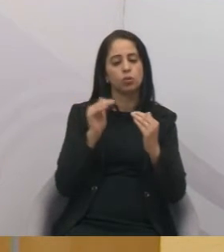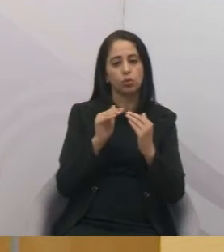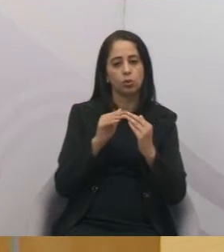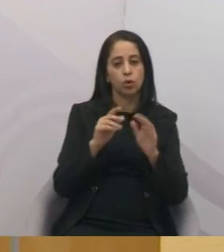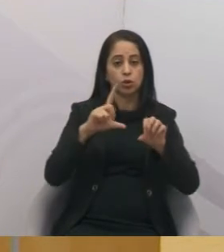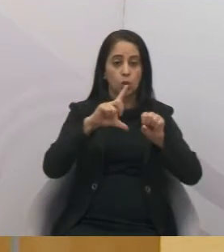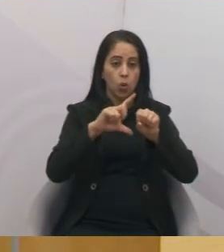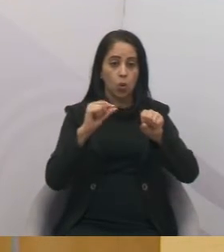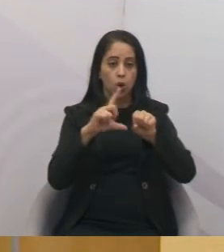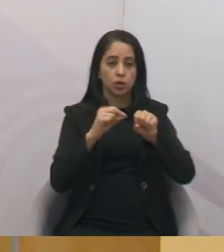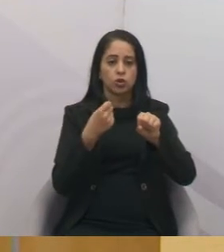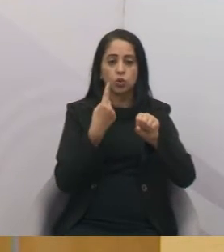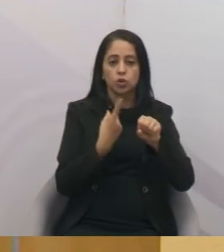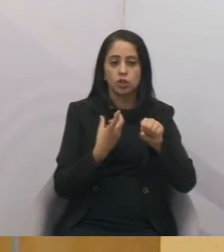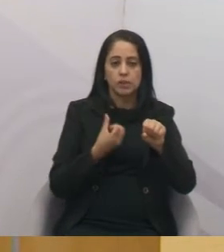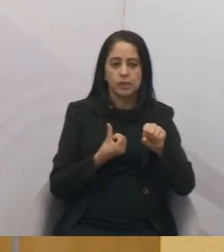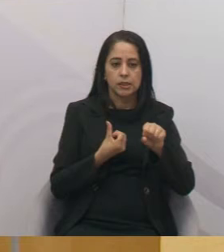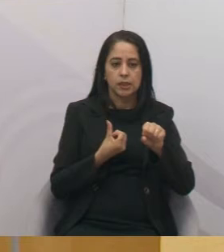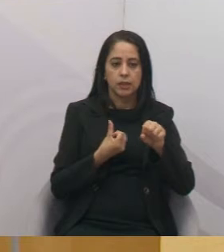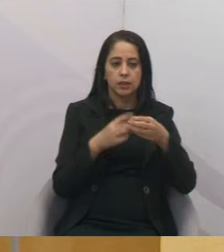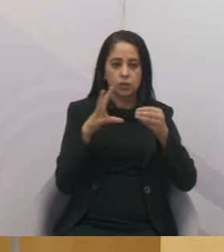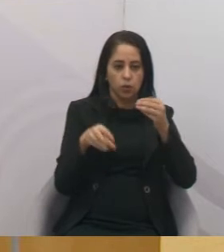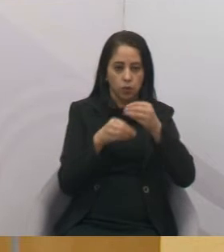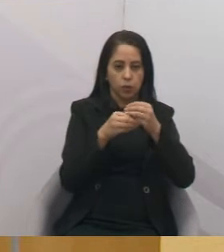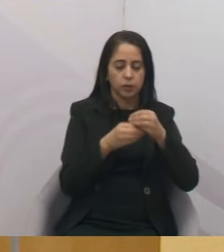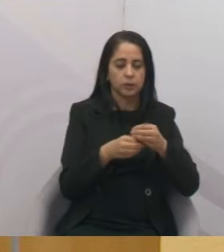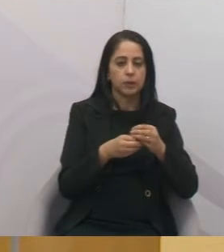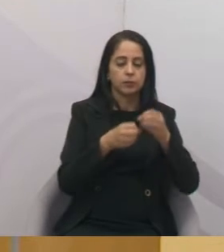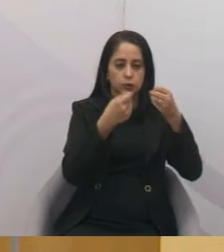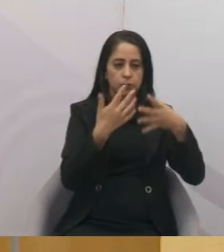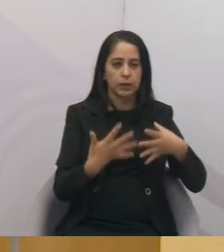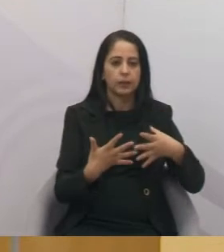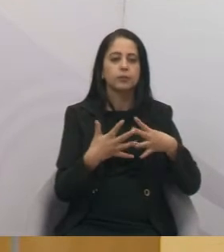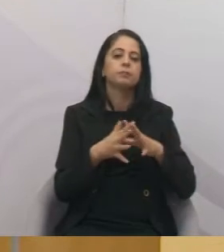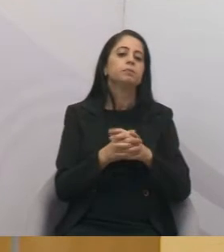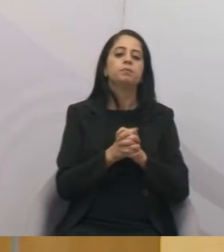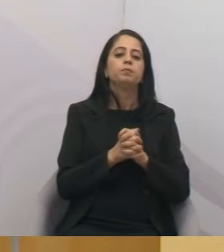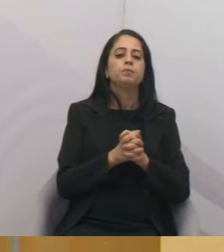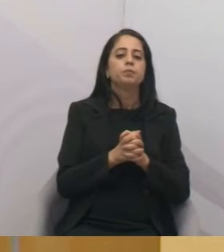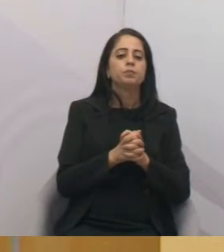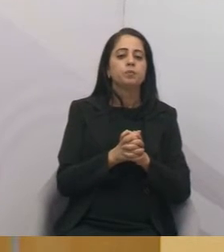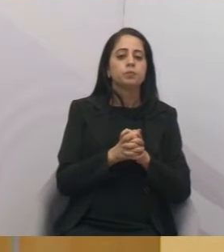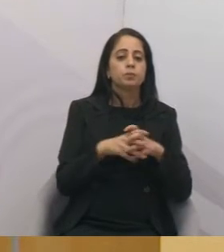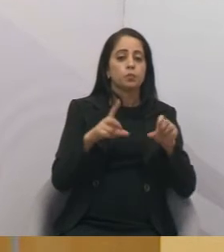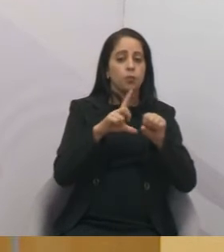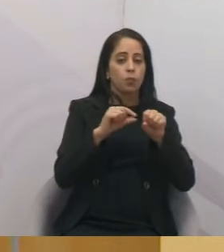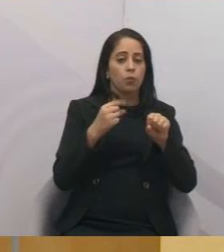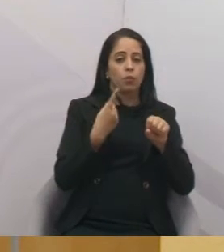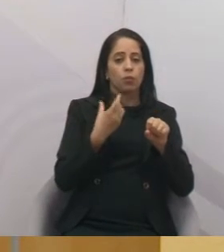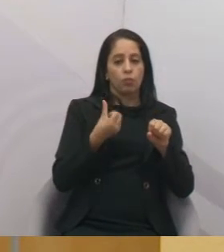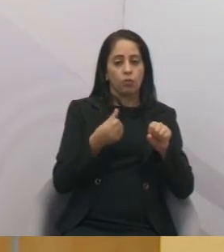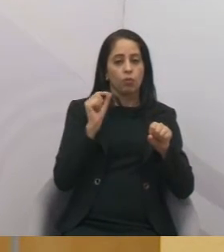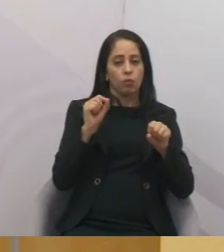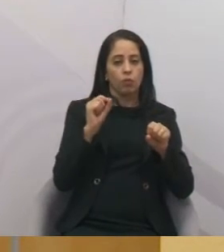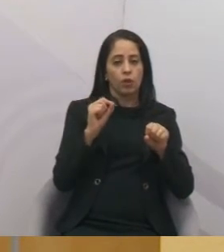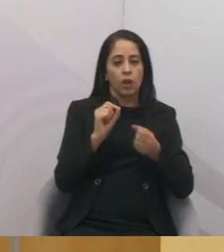artigo 16, ele fala que os recursos arrecadados